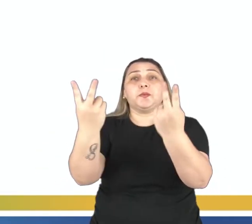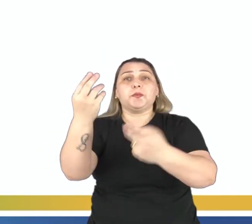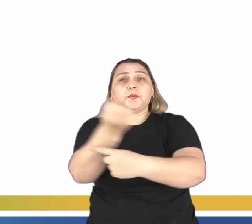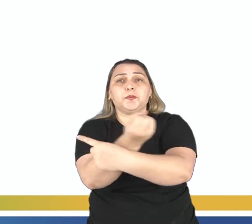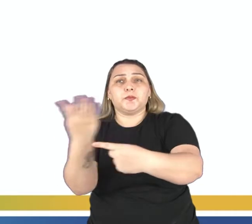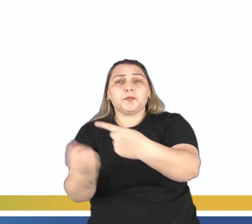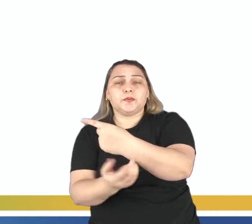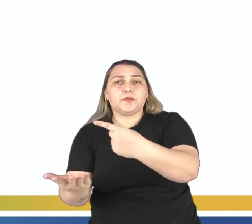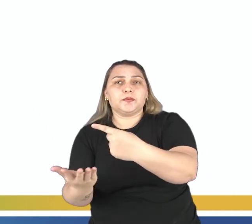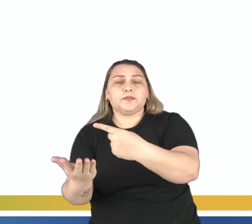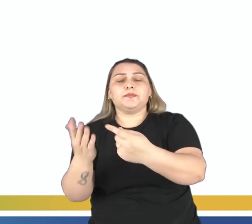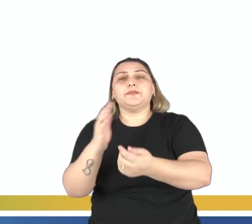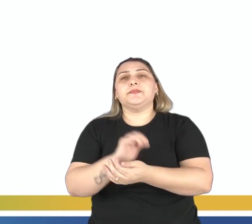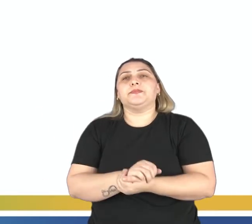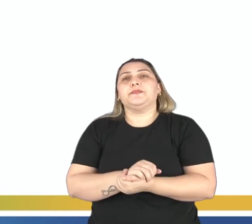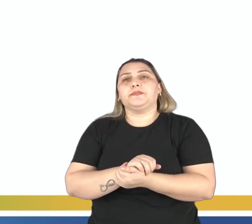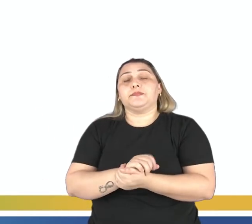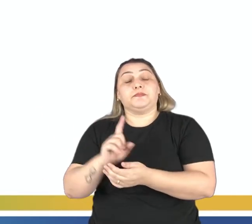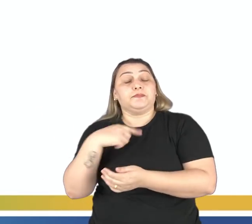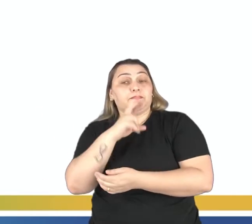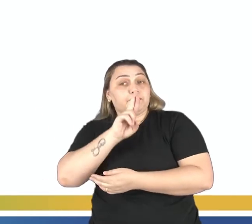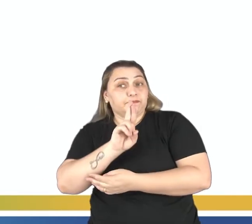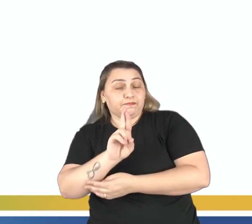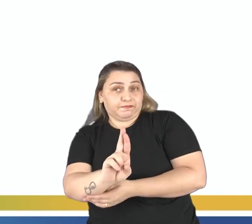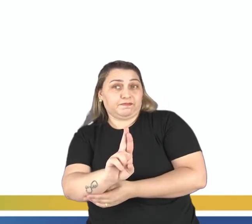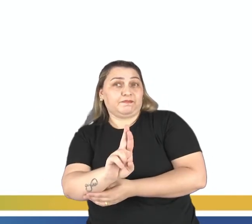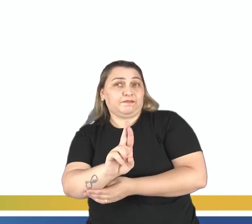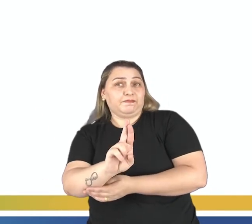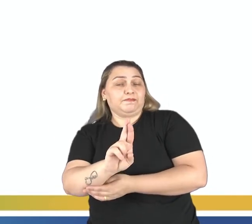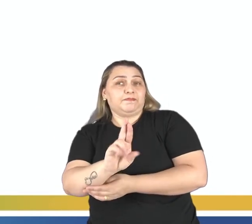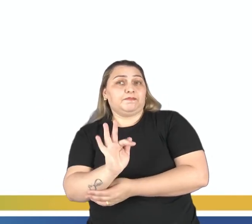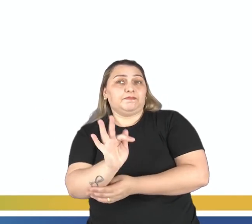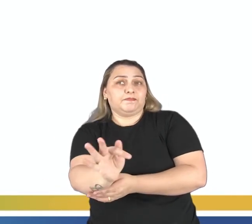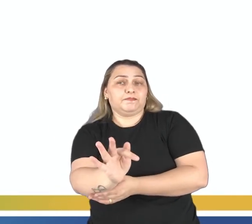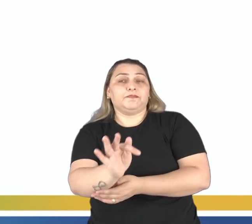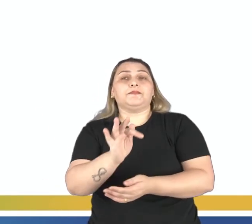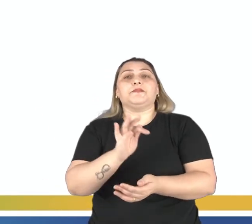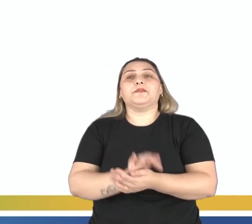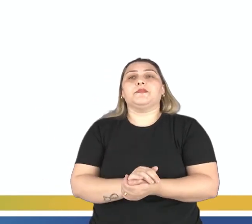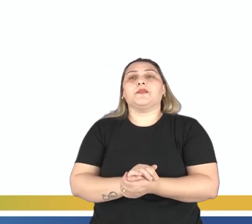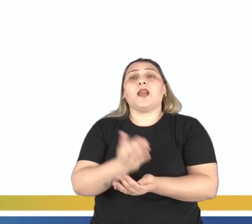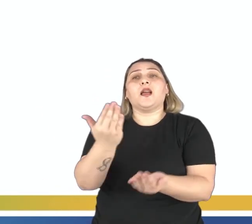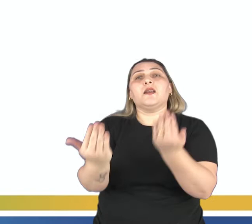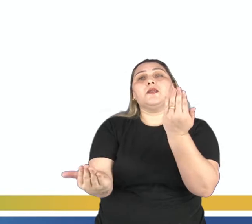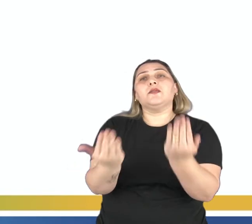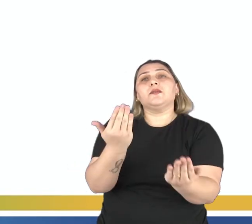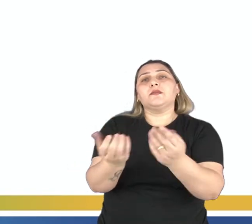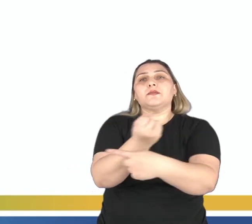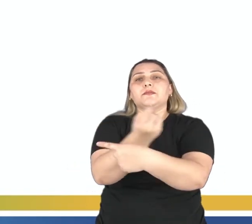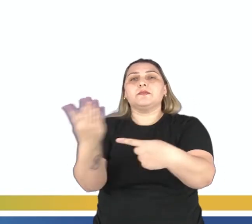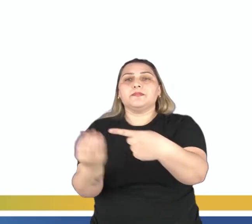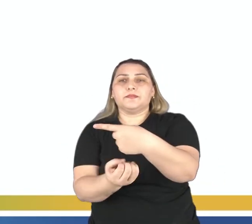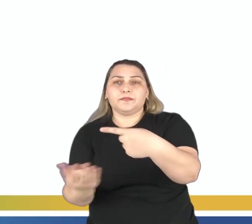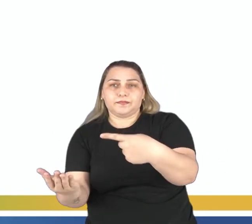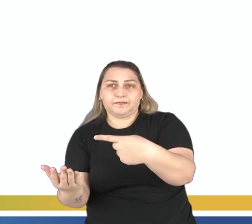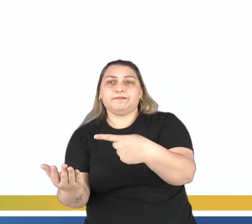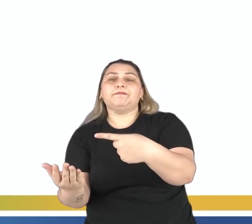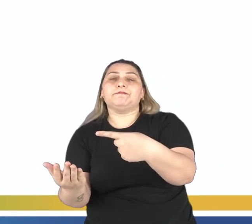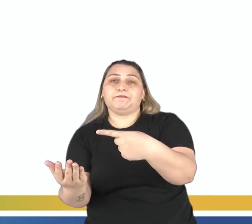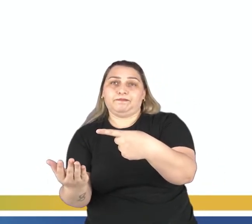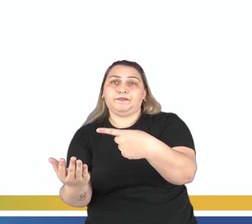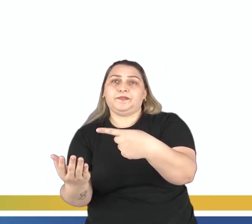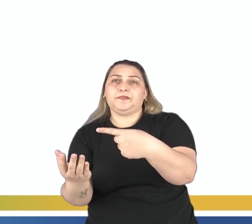frações? E aí? Né? E a gente vai responder isso lá na frente, tudo bem? Então, ó, comparação de frações.